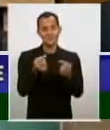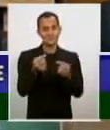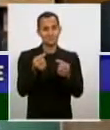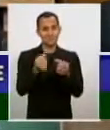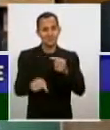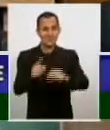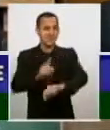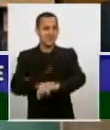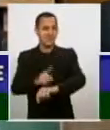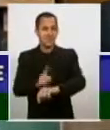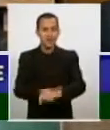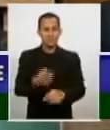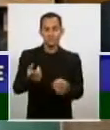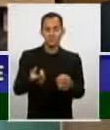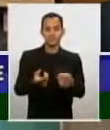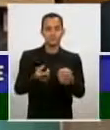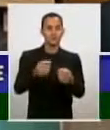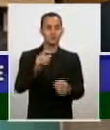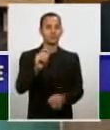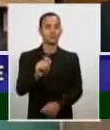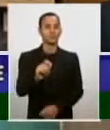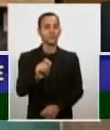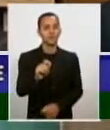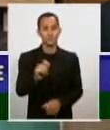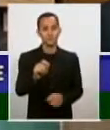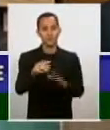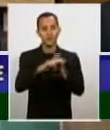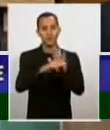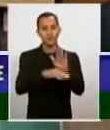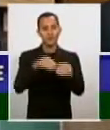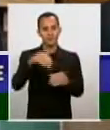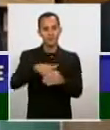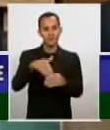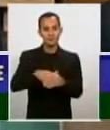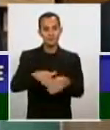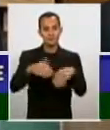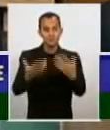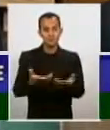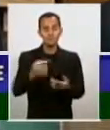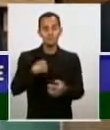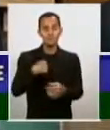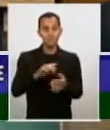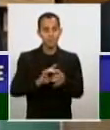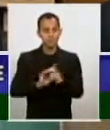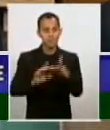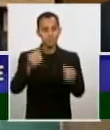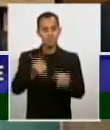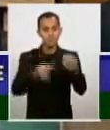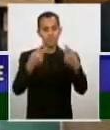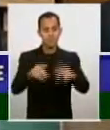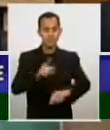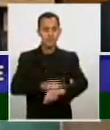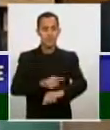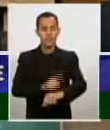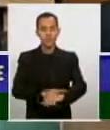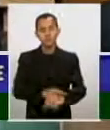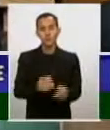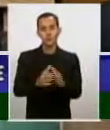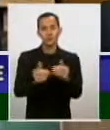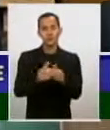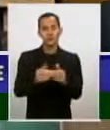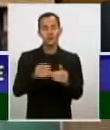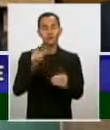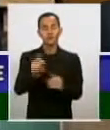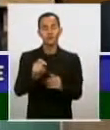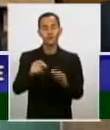nem espaço adequado para a ordem do dia. Portanto, eu coloco em discussão, nesse momento, os requerimentos